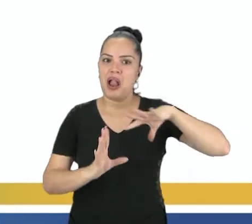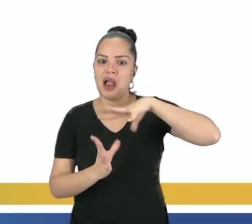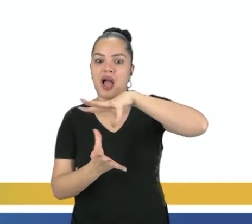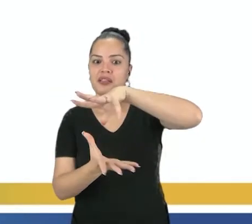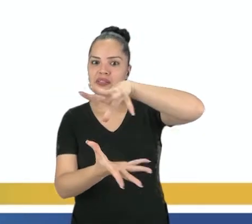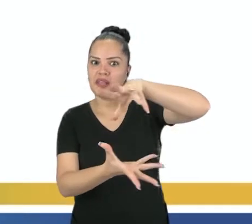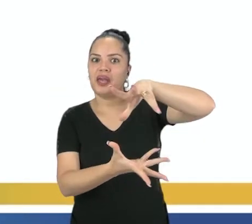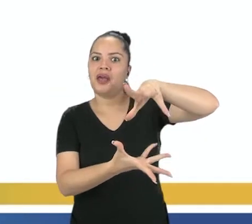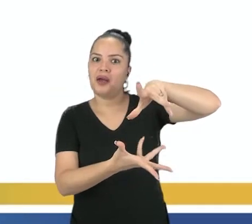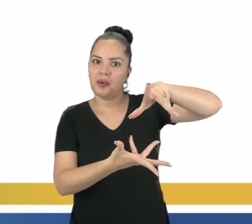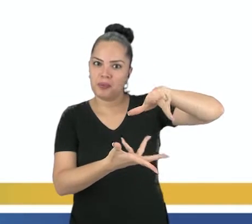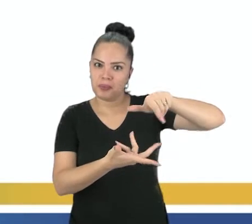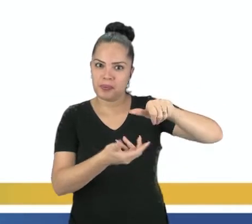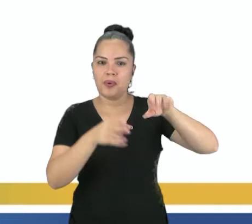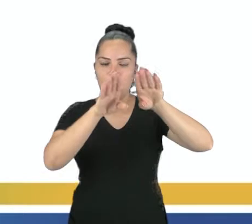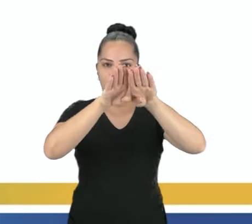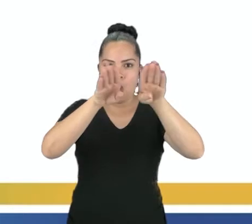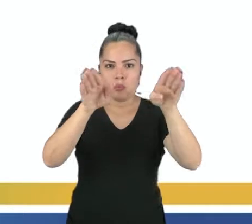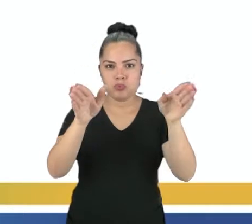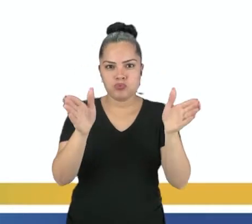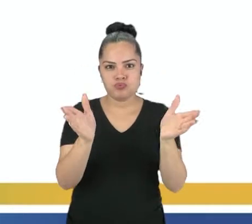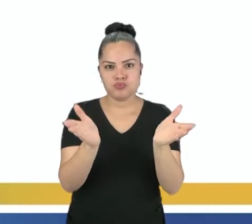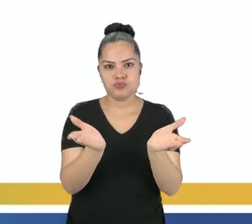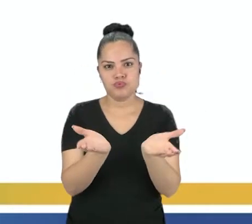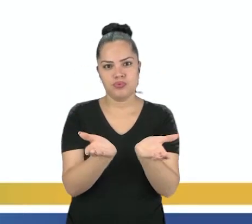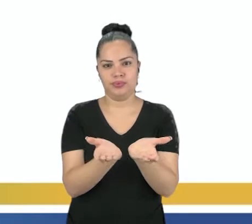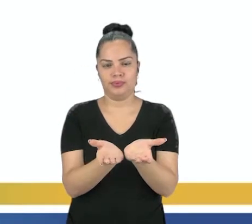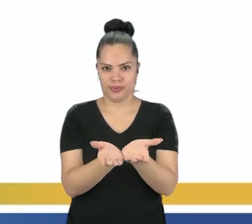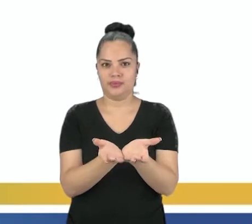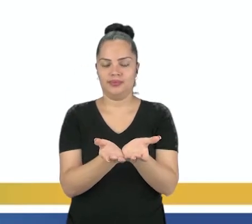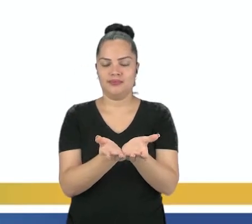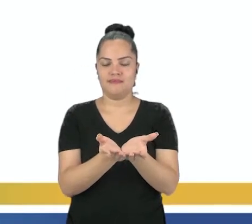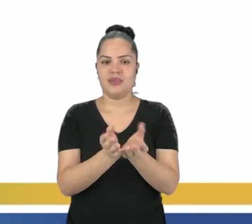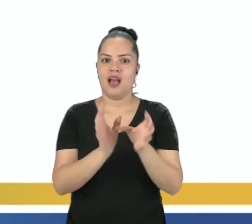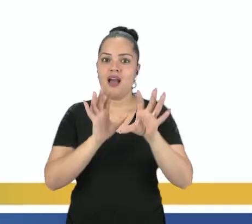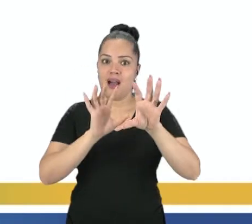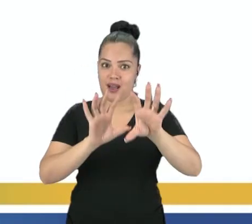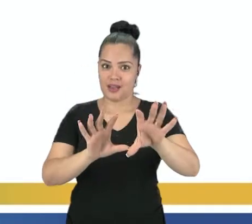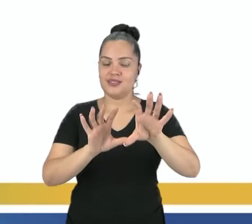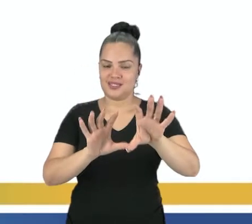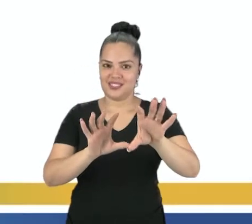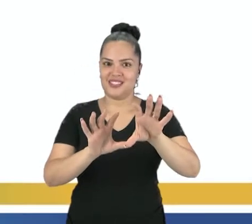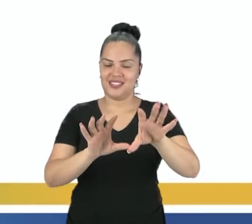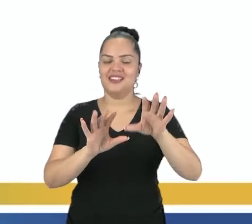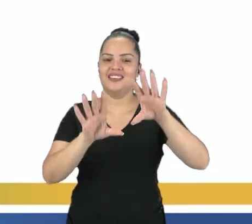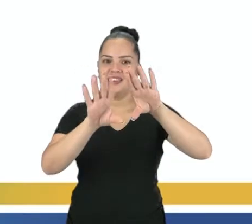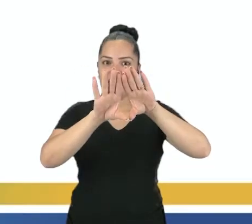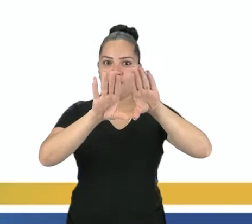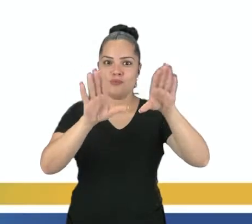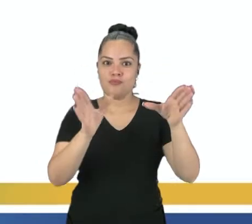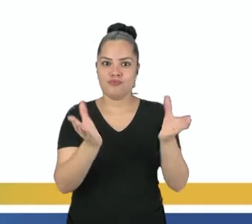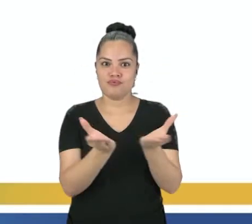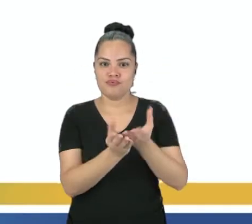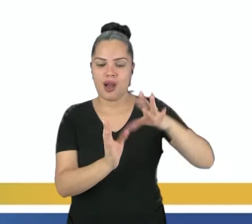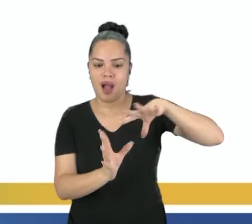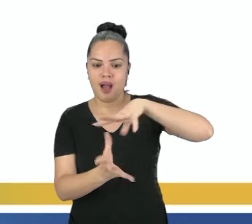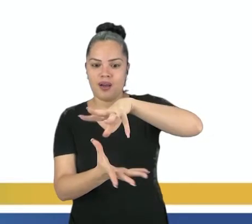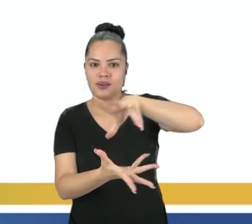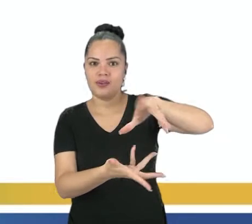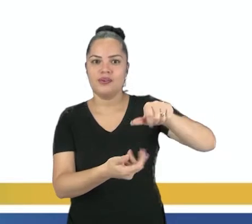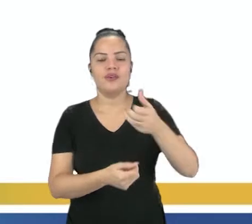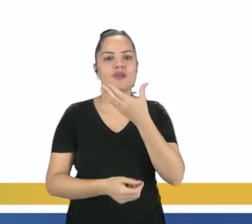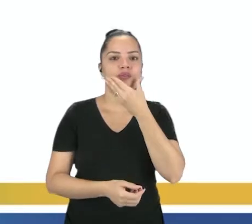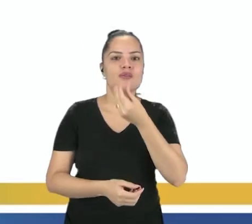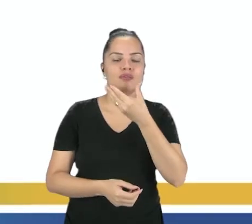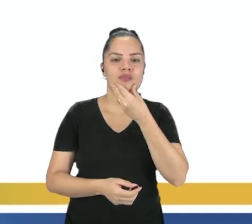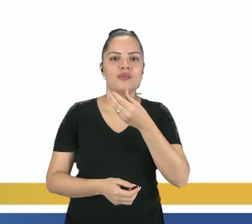esfera, ligeiramente achatada nos polos. Tal afirmação sobre a esfericidade da Terra é atribuída a Newton,